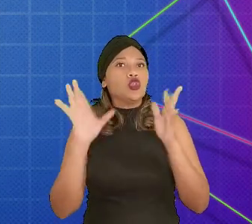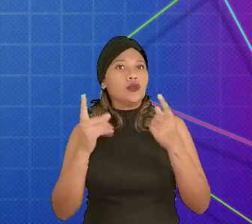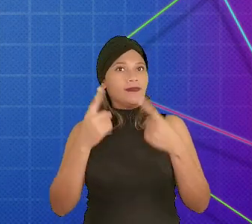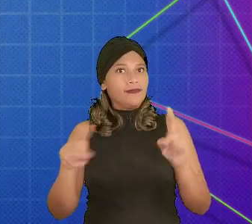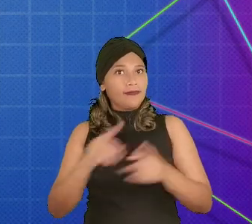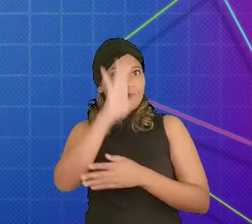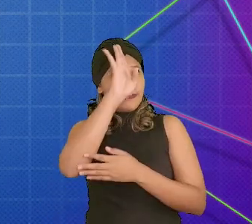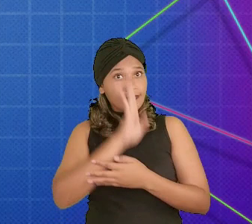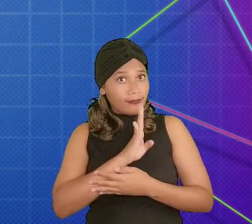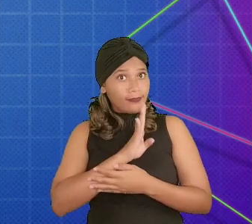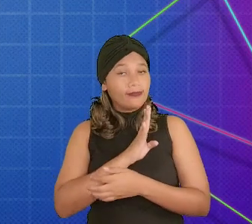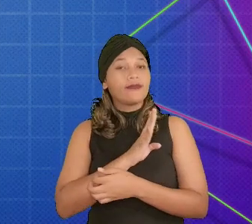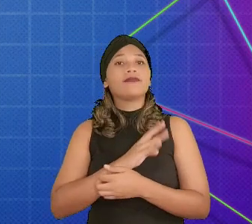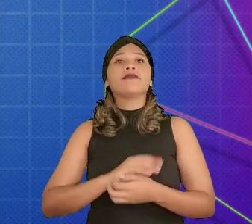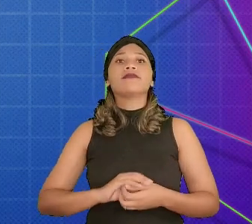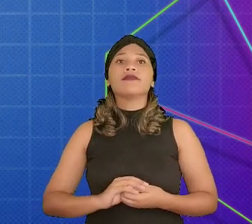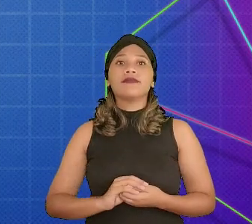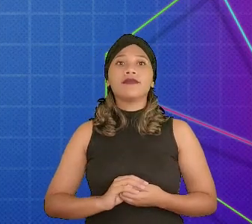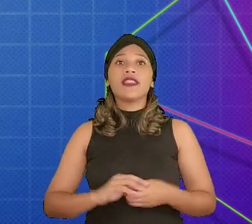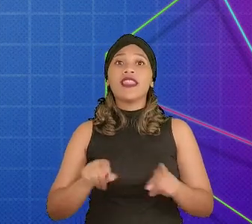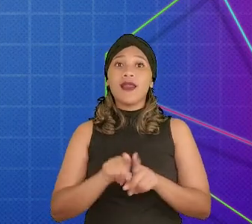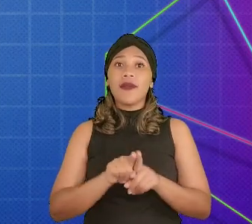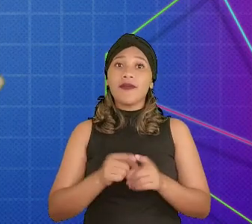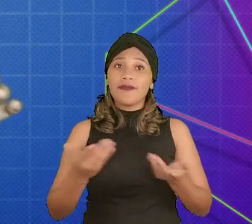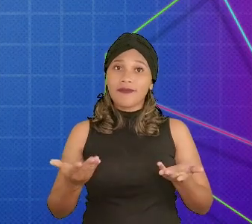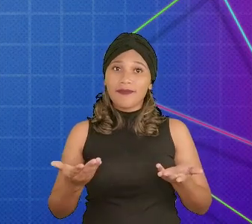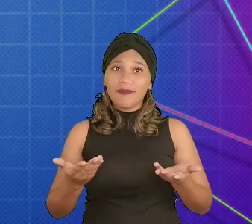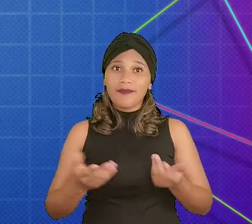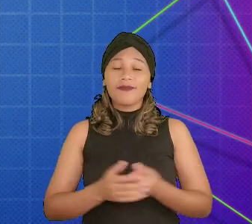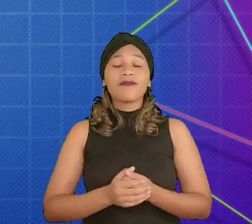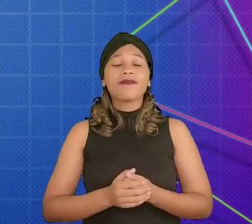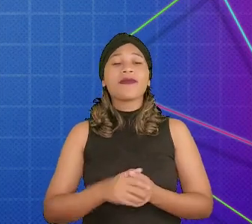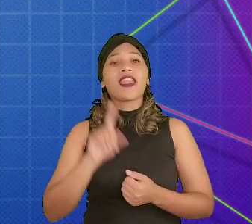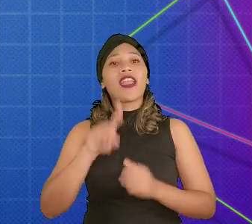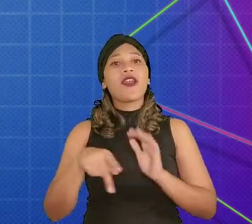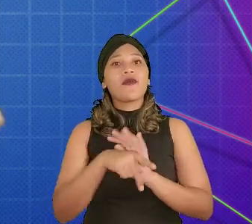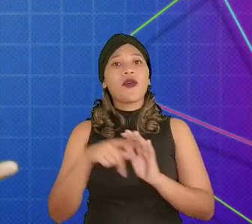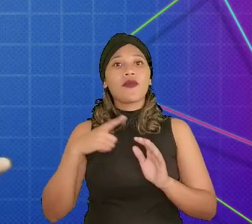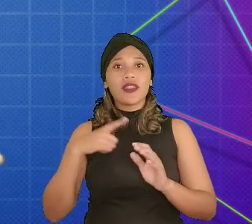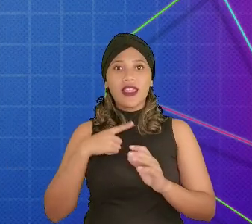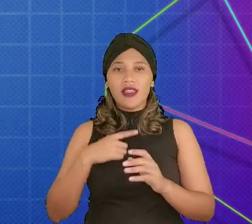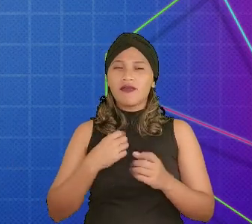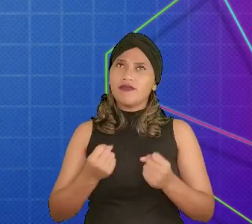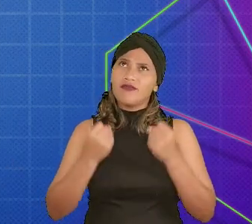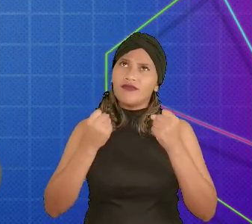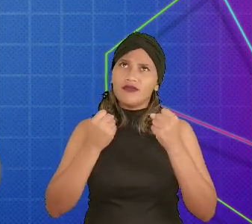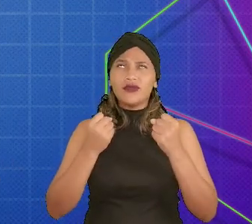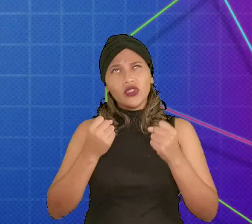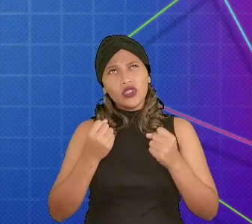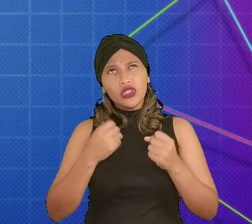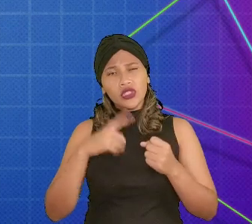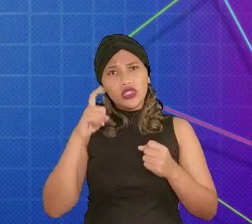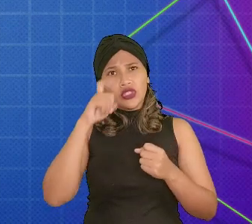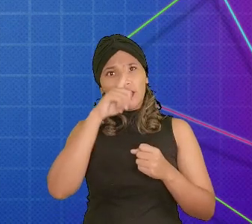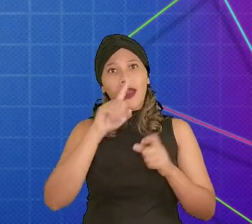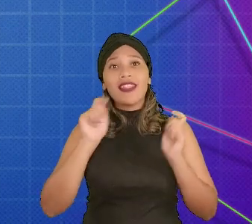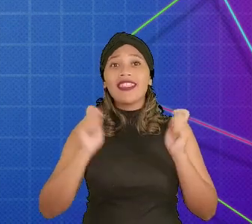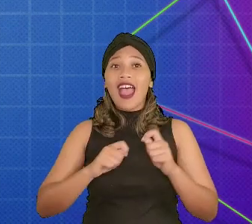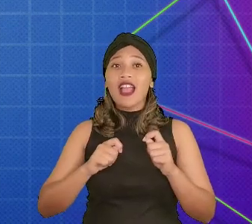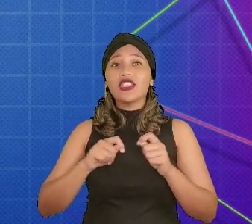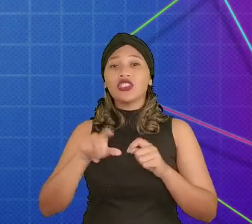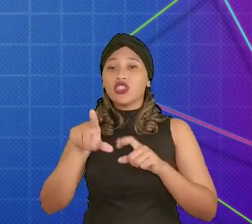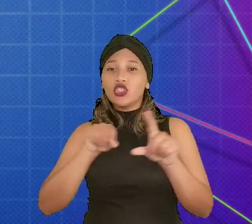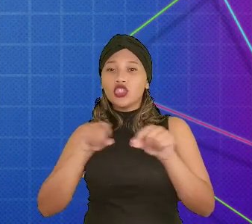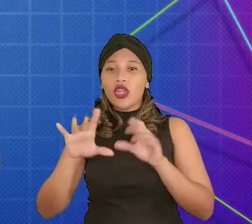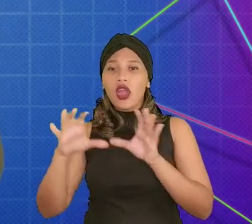suas músicas de graça na plataforma. O Incompetech, que apesar de ser mais rudimentar, te permite buscar por gênero